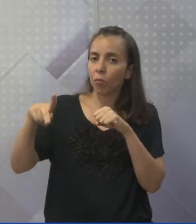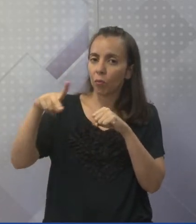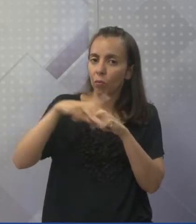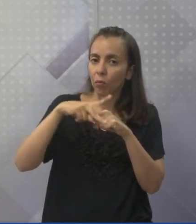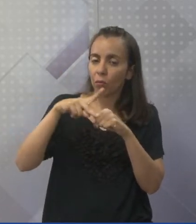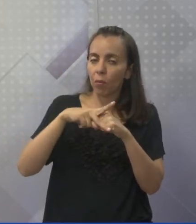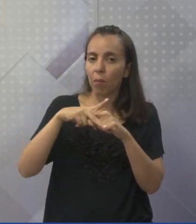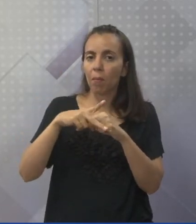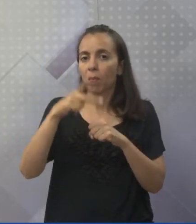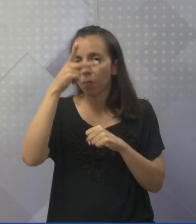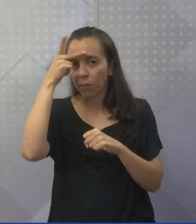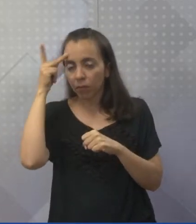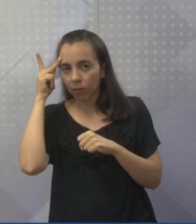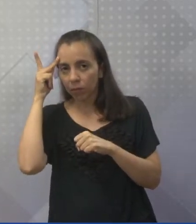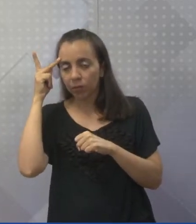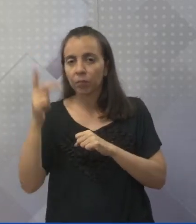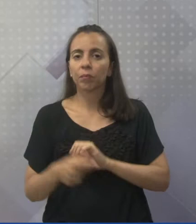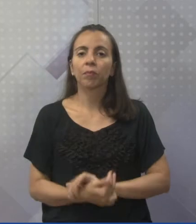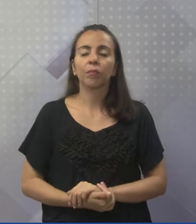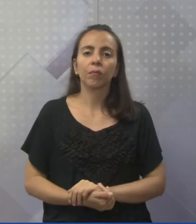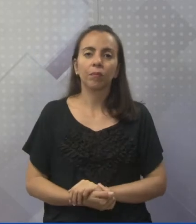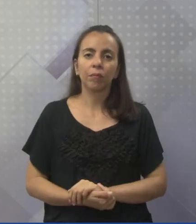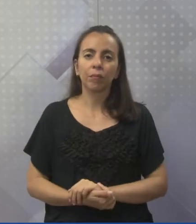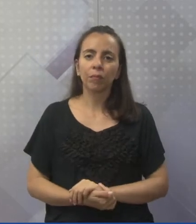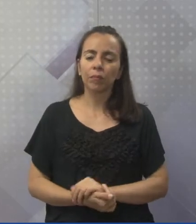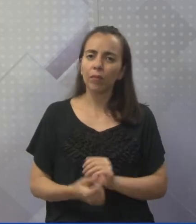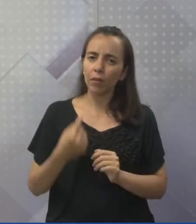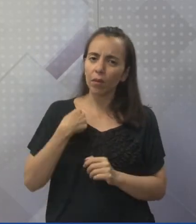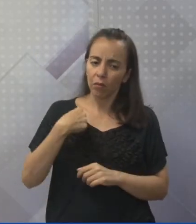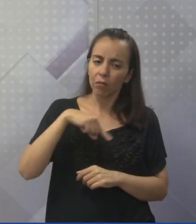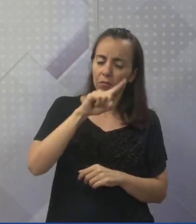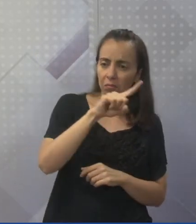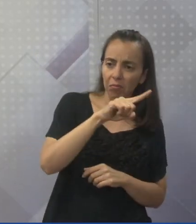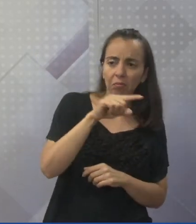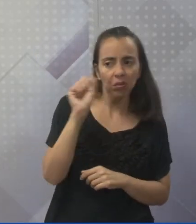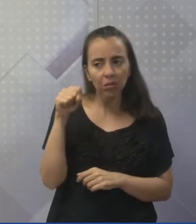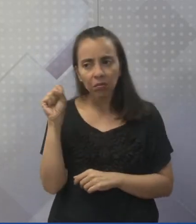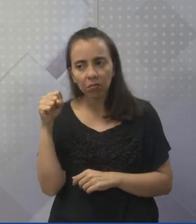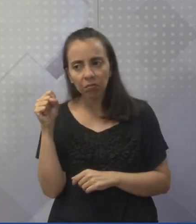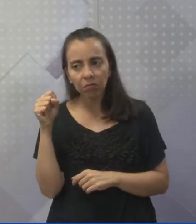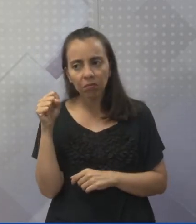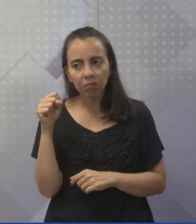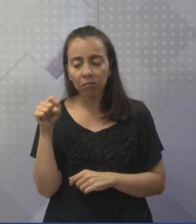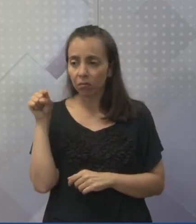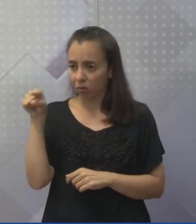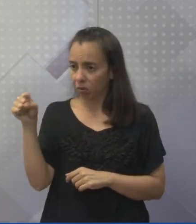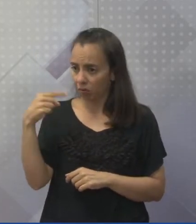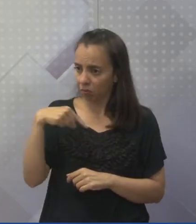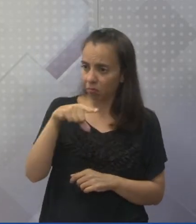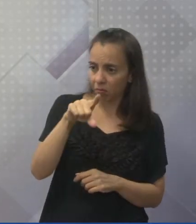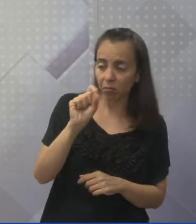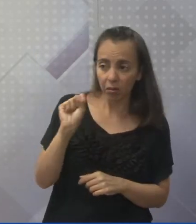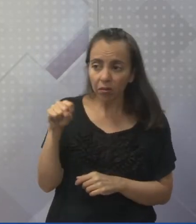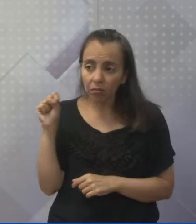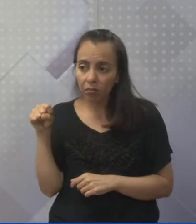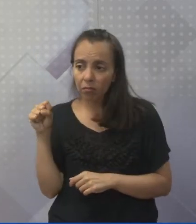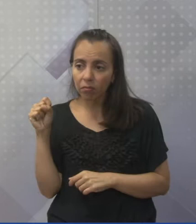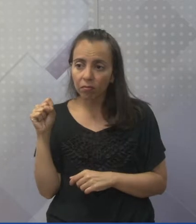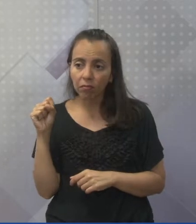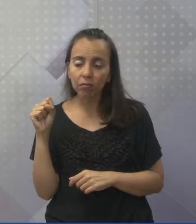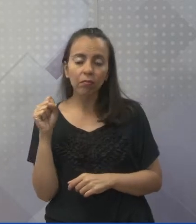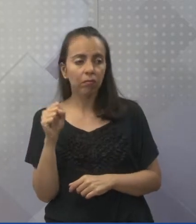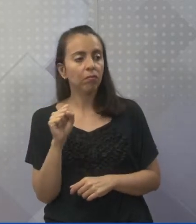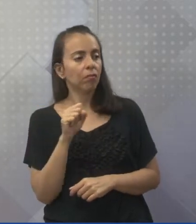inverter. Would I go? Iria eu. Would you go? Iria você. Would he